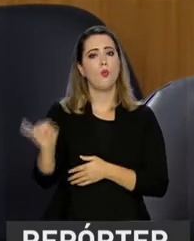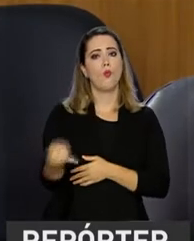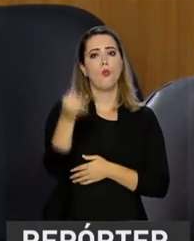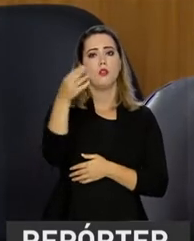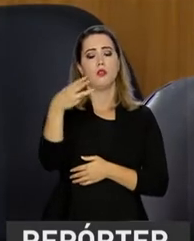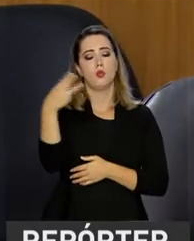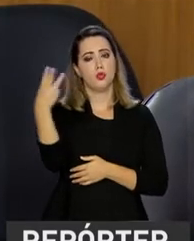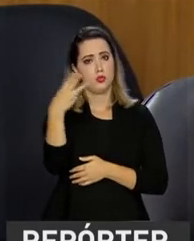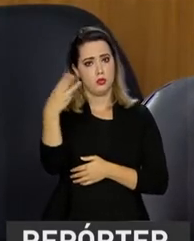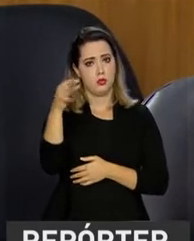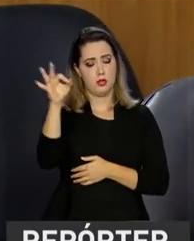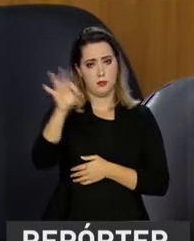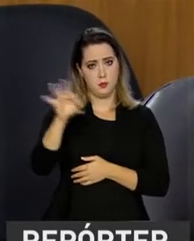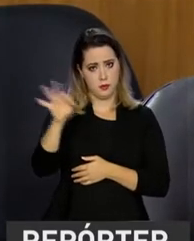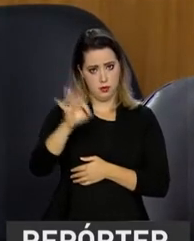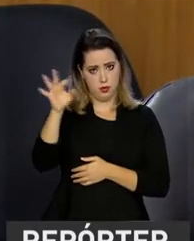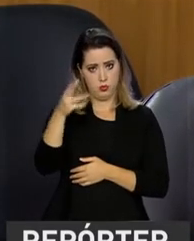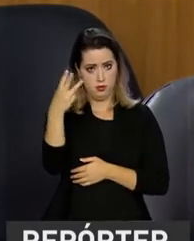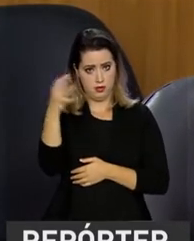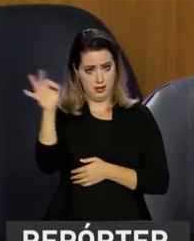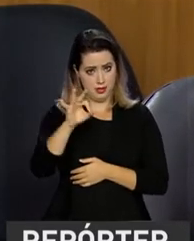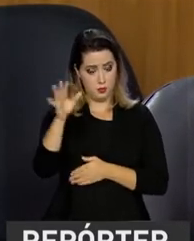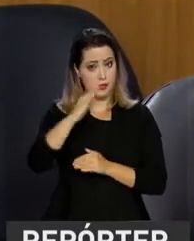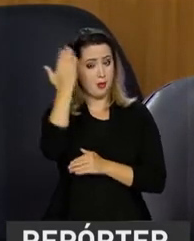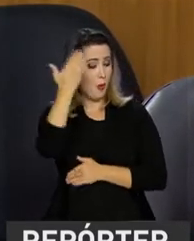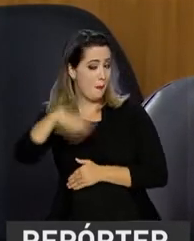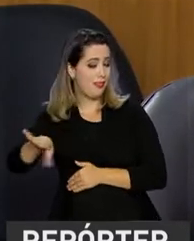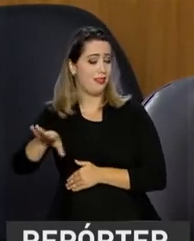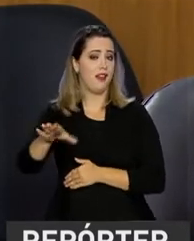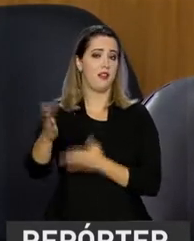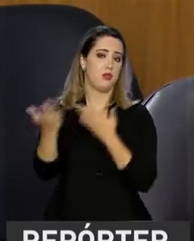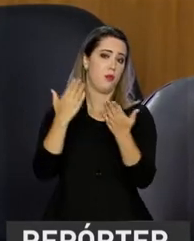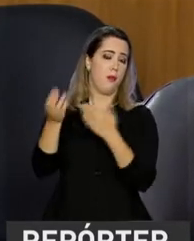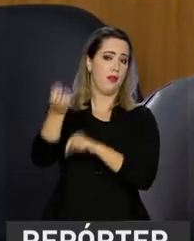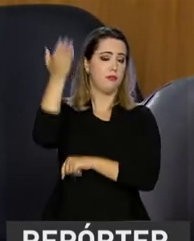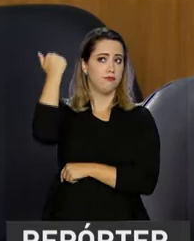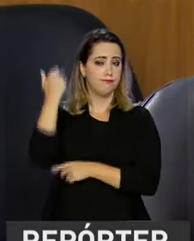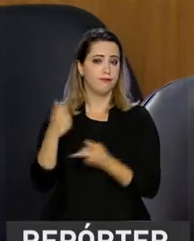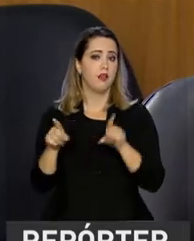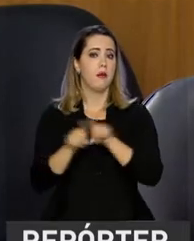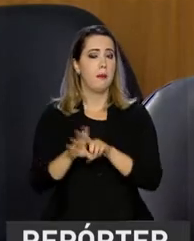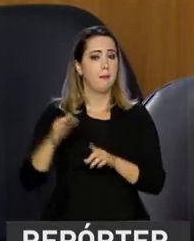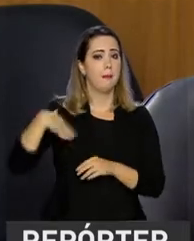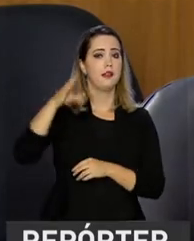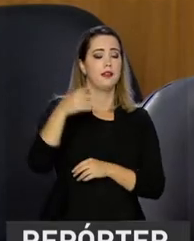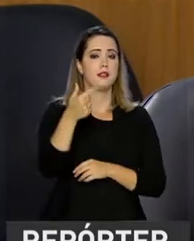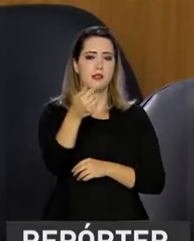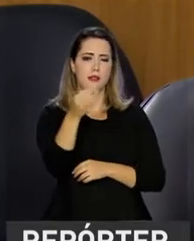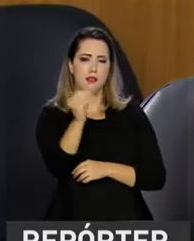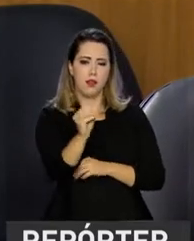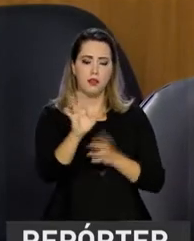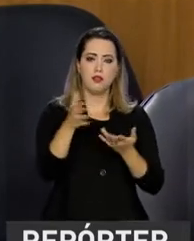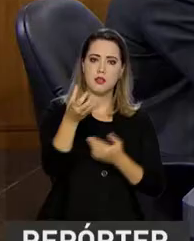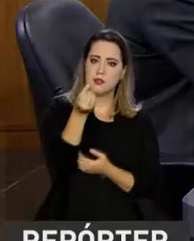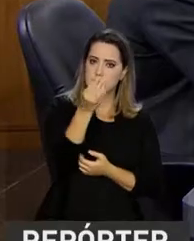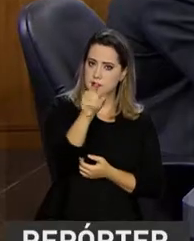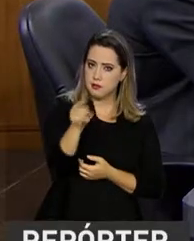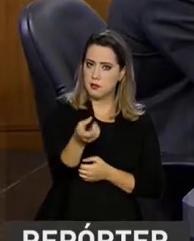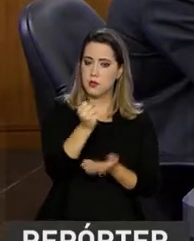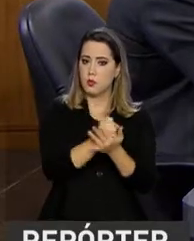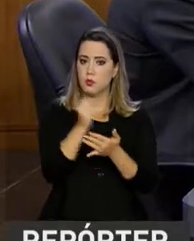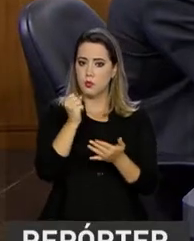metade do que era praticado pelo fiéis antigo mais 60 70 mil contratos numa parceria